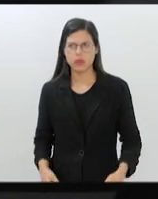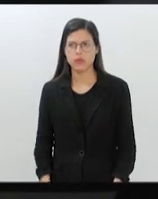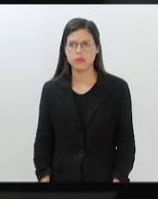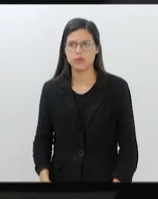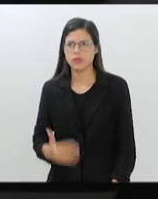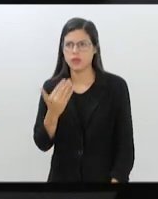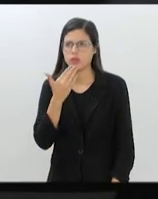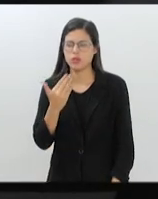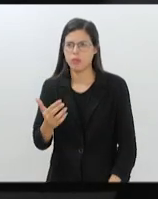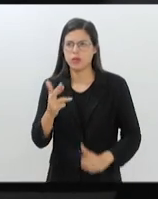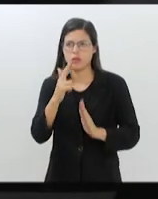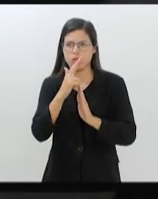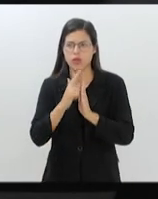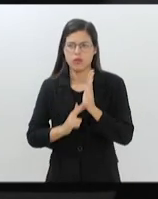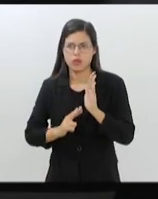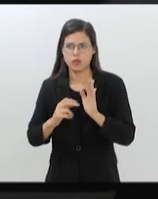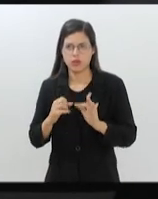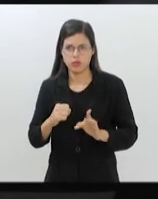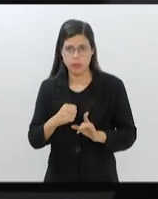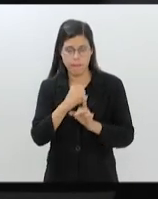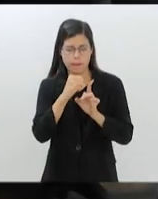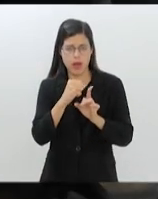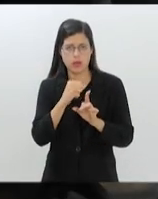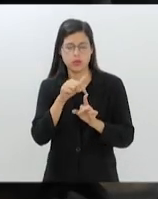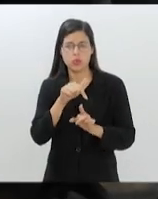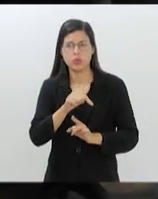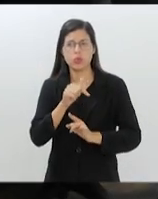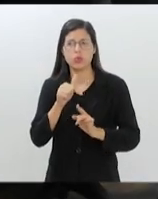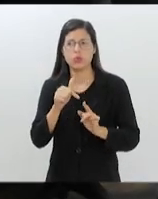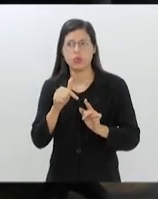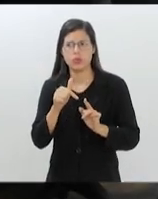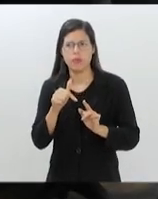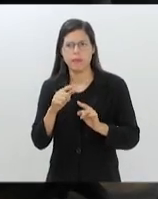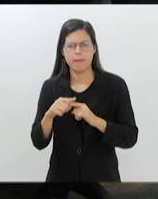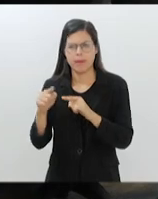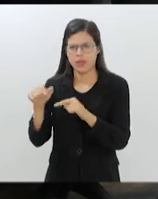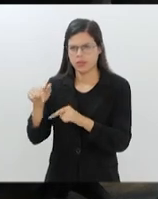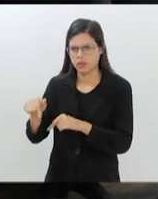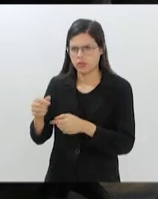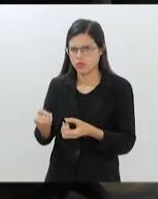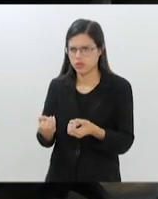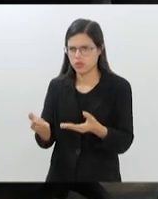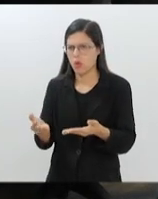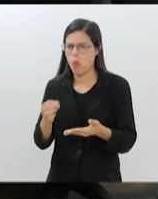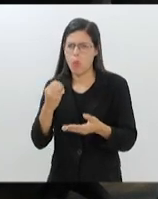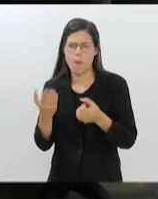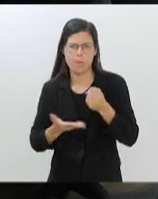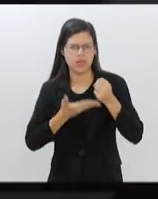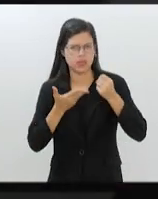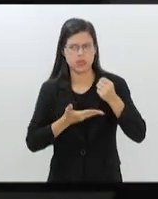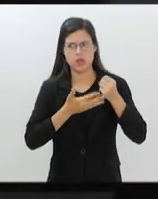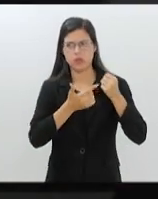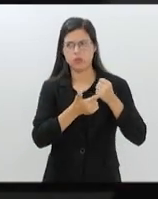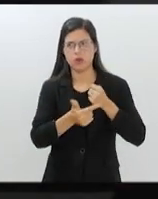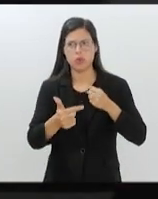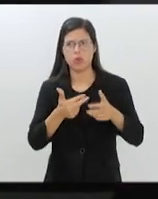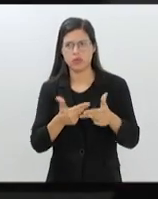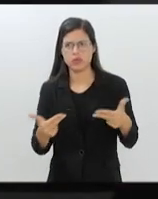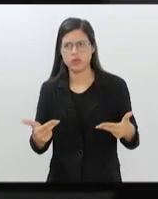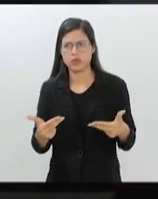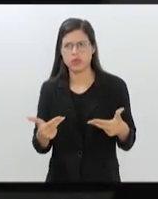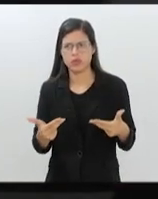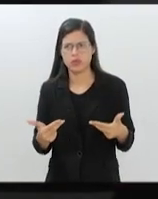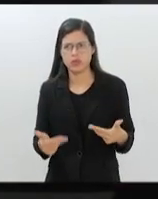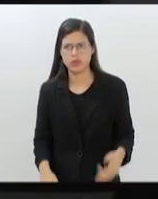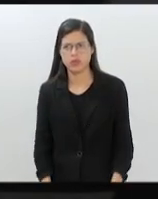relatório de impacto mas é o relatório que o próprio veículo tear ou é baseado em algo é baseado em algo a gente tem